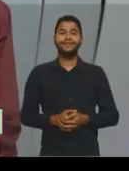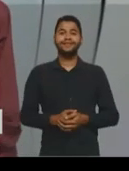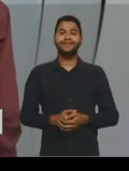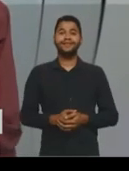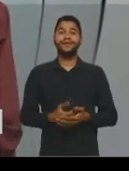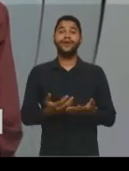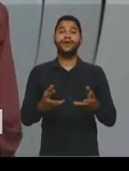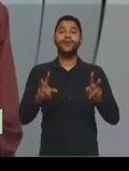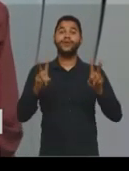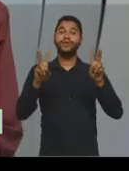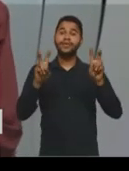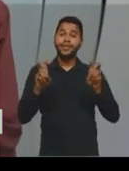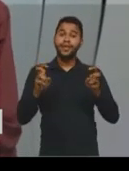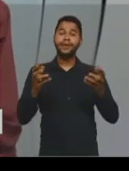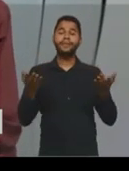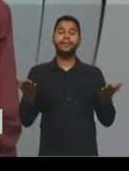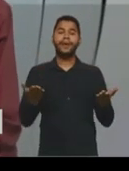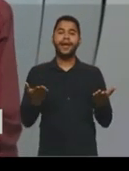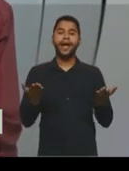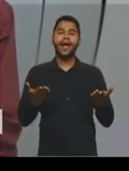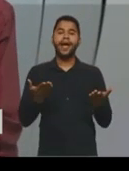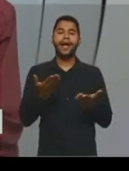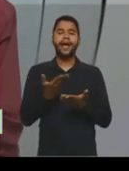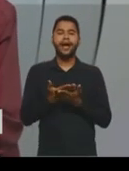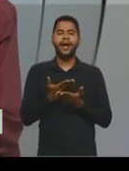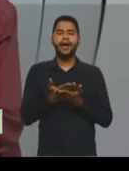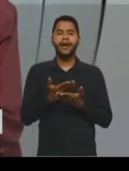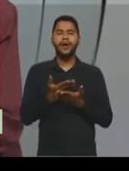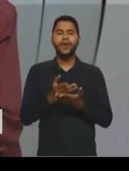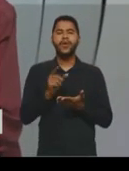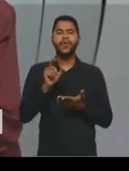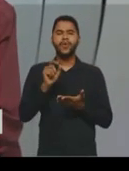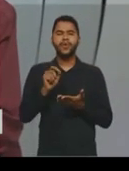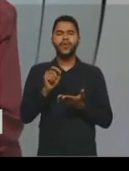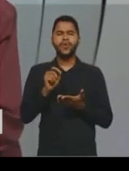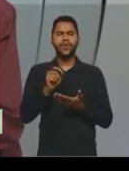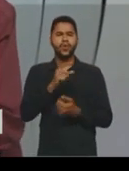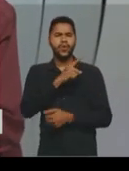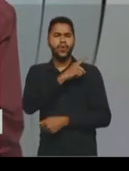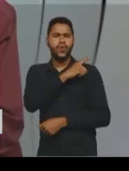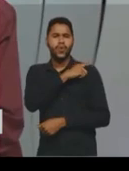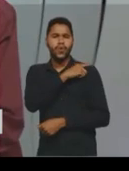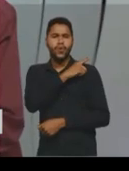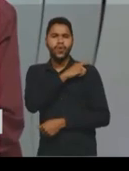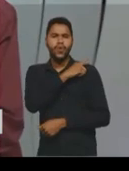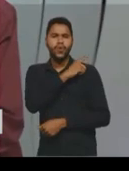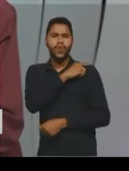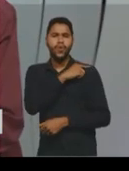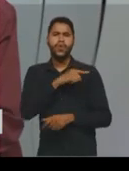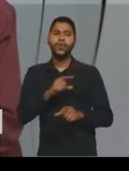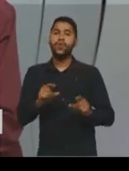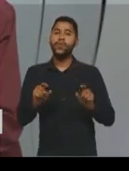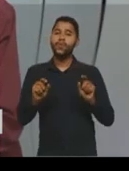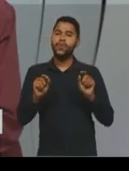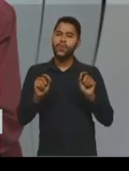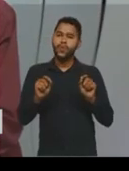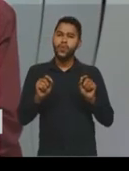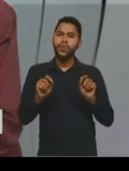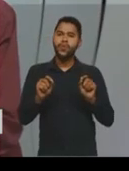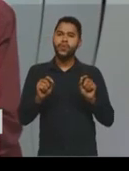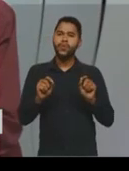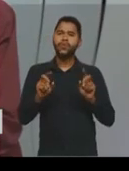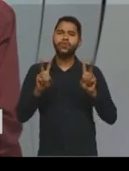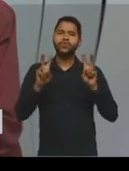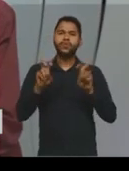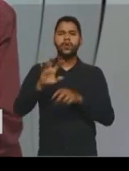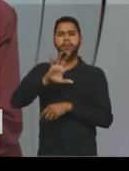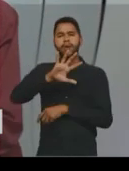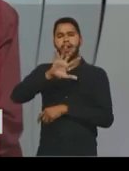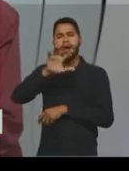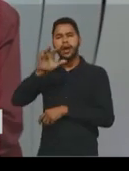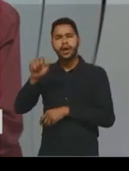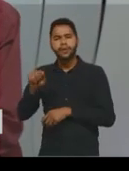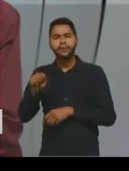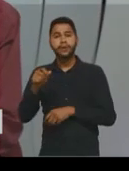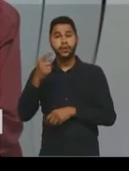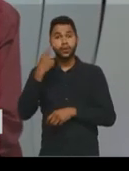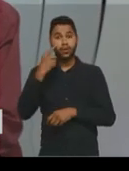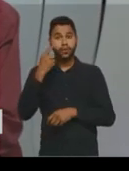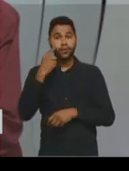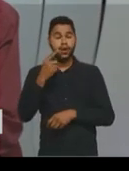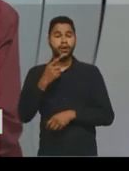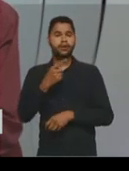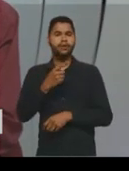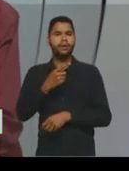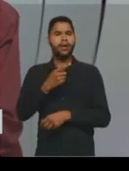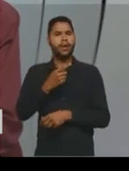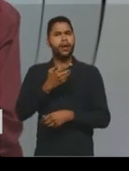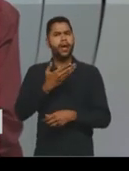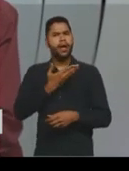O tema da aula de inglês do primeiro ano do ensino médio é Reading About Africa, lendo sobre a África. E estou vendo aqui pelos colegas de língua